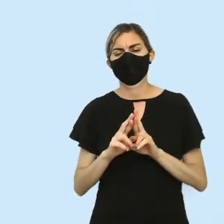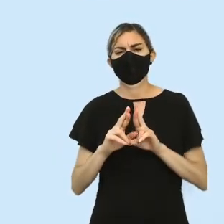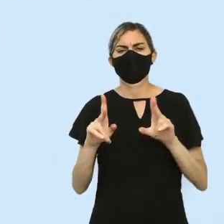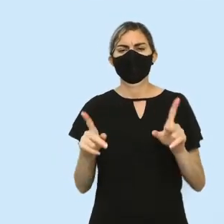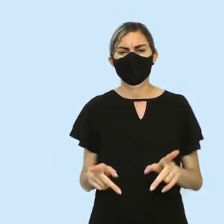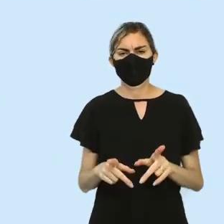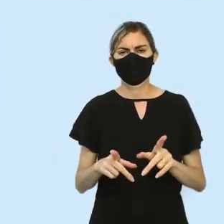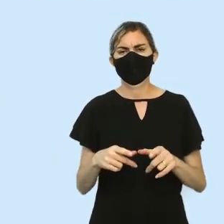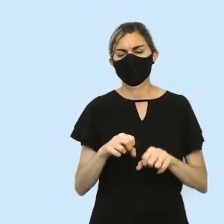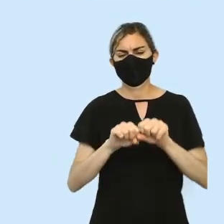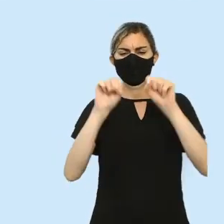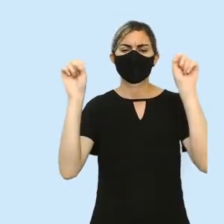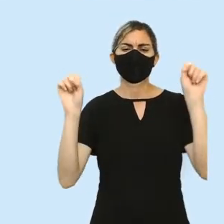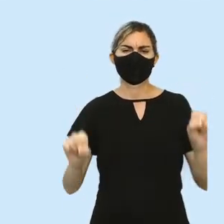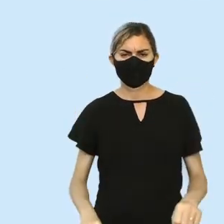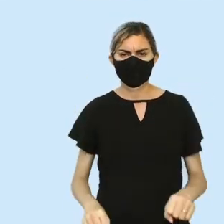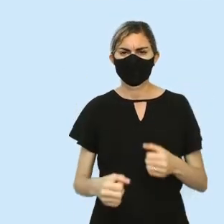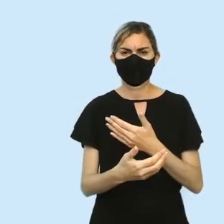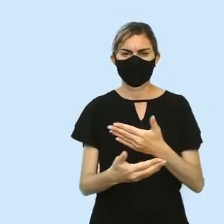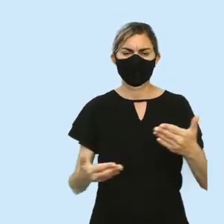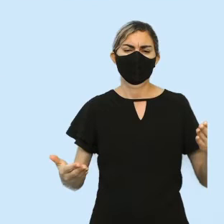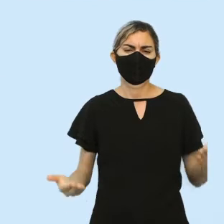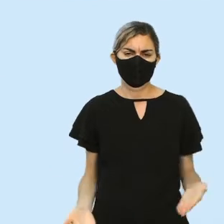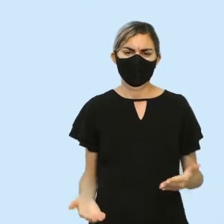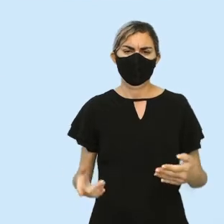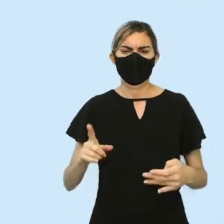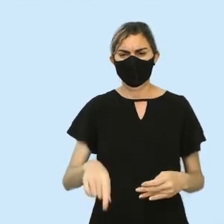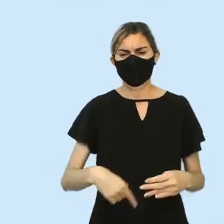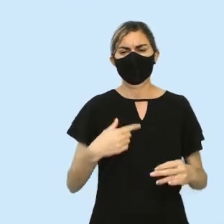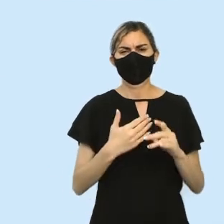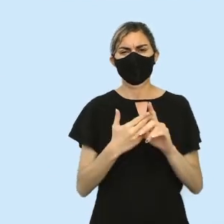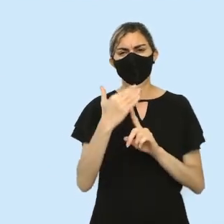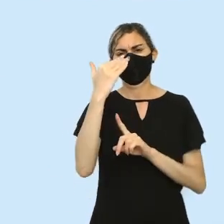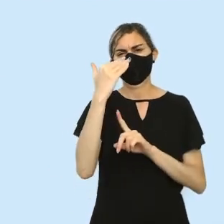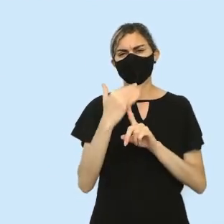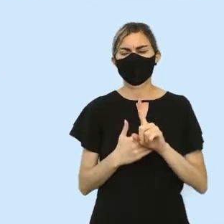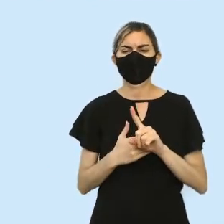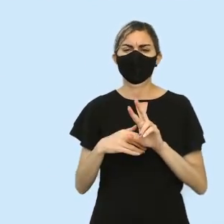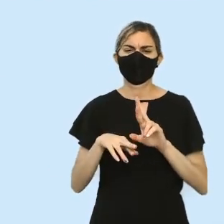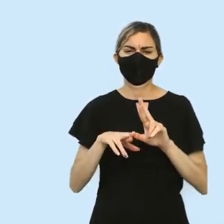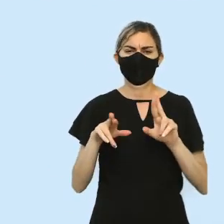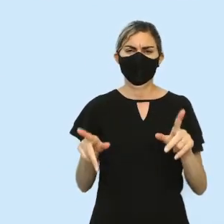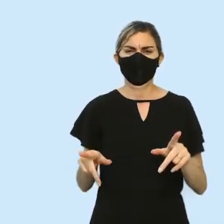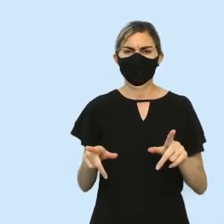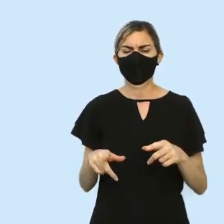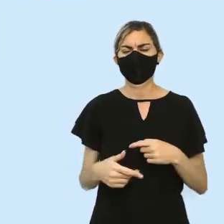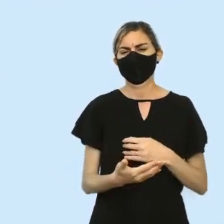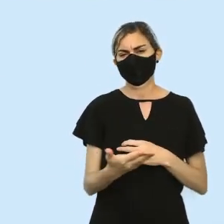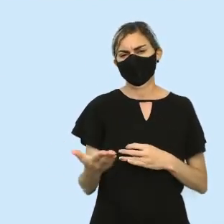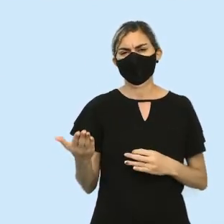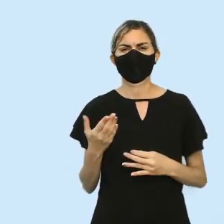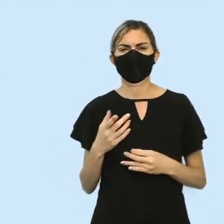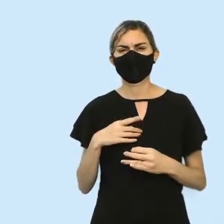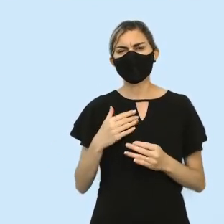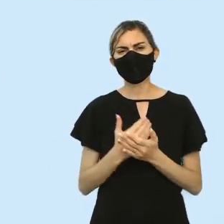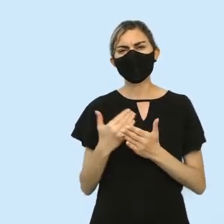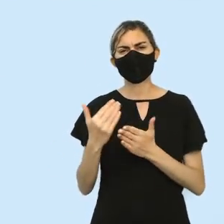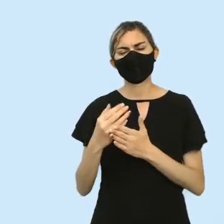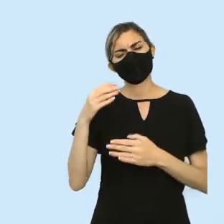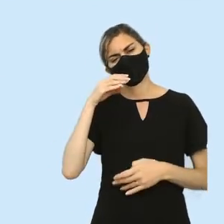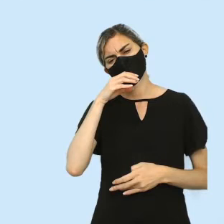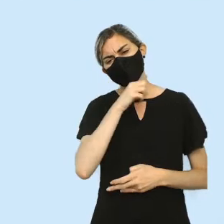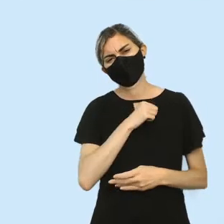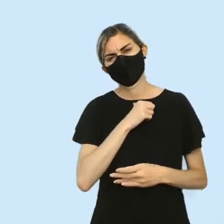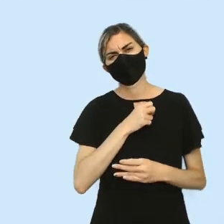diferentes. Os sistemas devem possuir temperaturas diferentes. Aí o mais